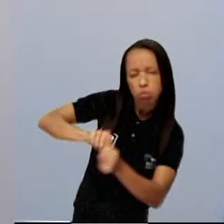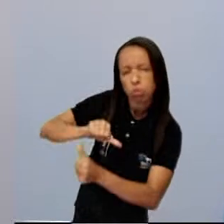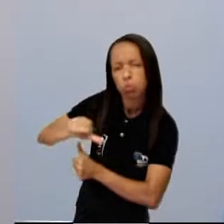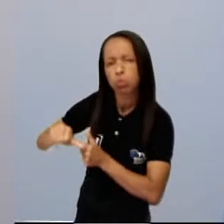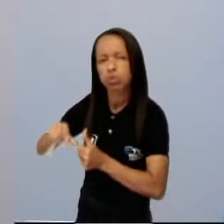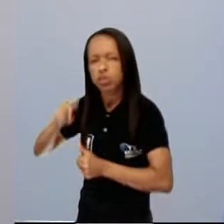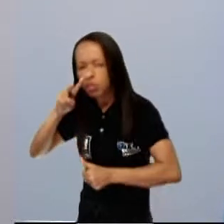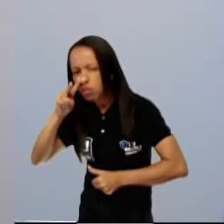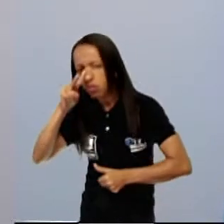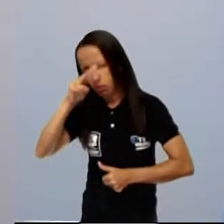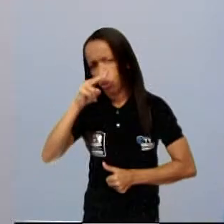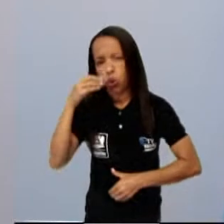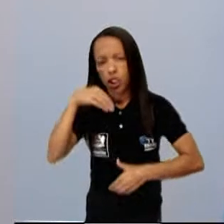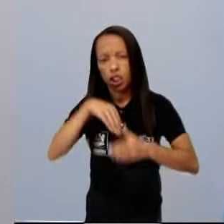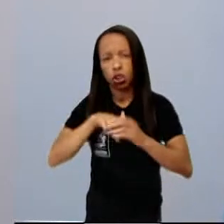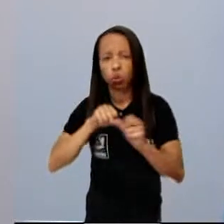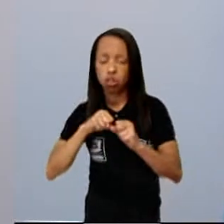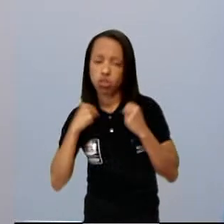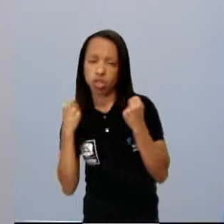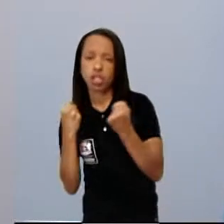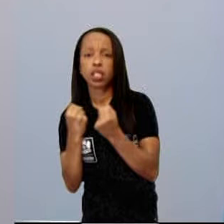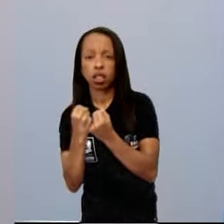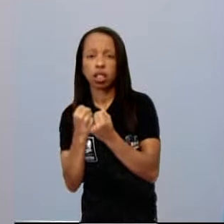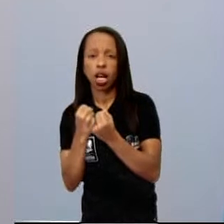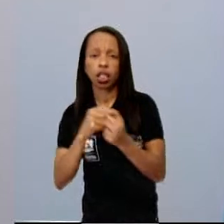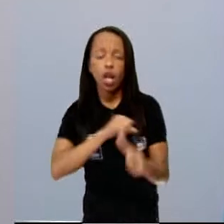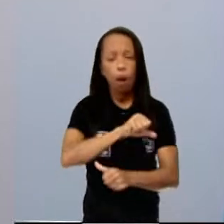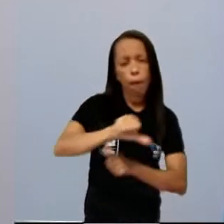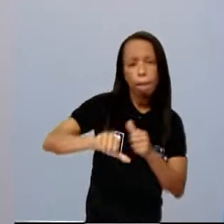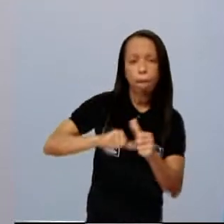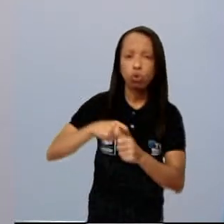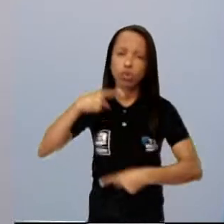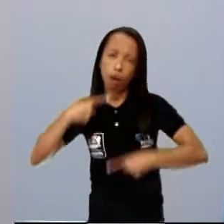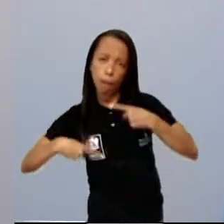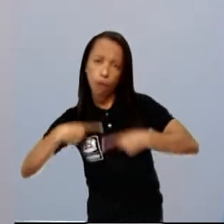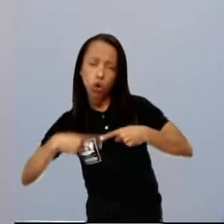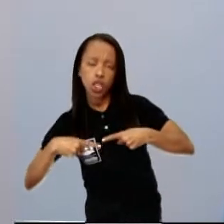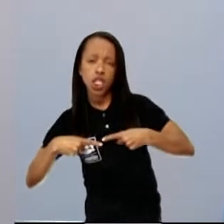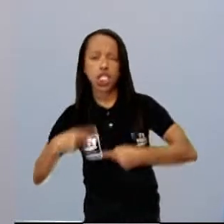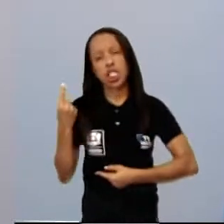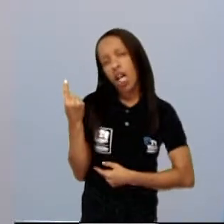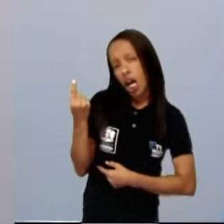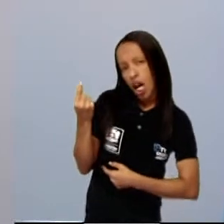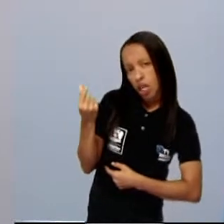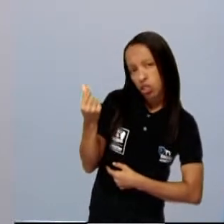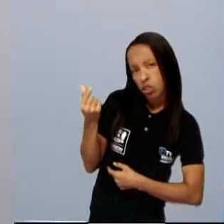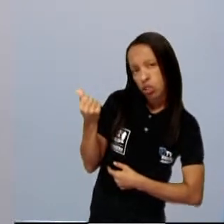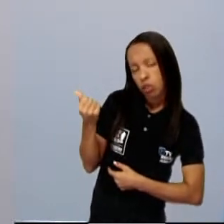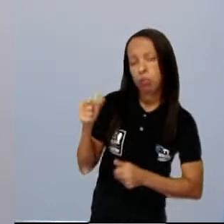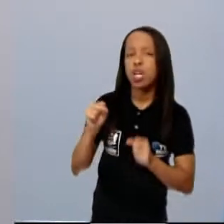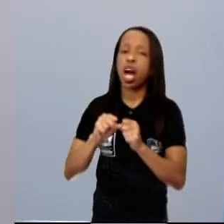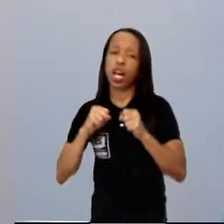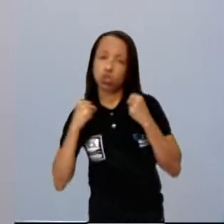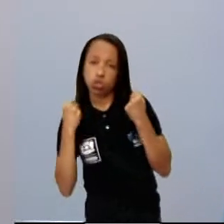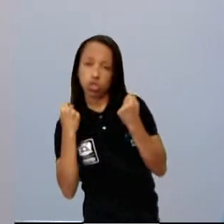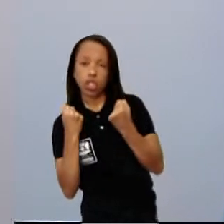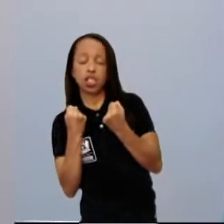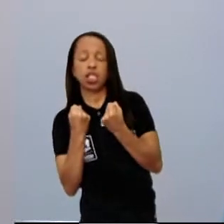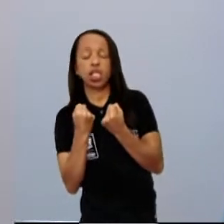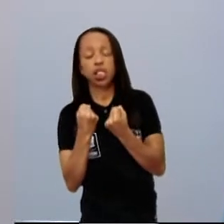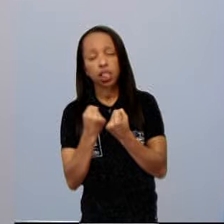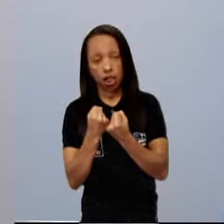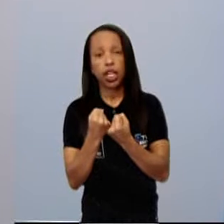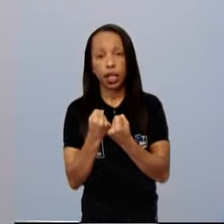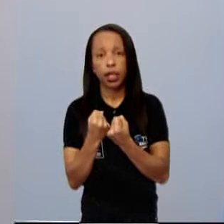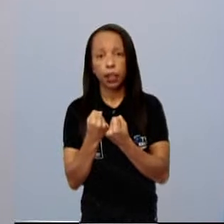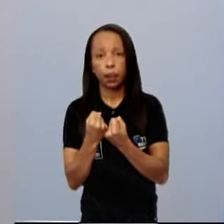política, vai mudar a economia, vai mudar a sociedade. Quando a gente passa por um processo em que as